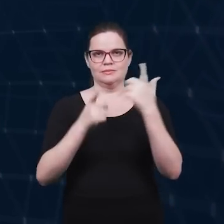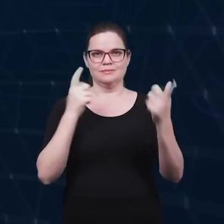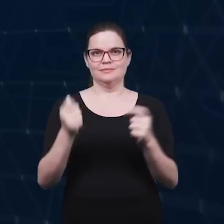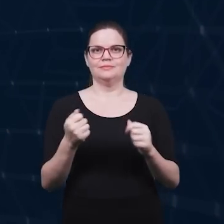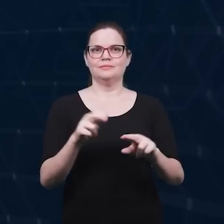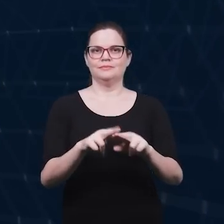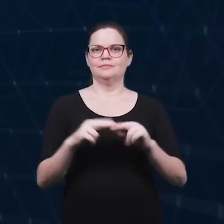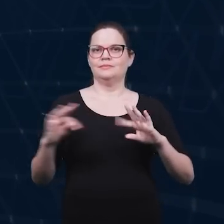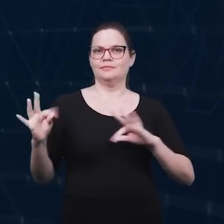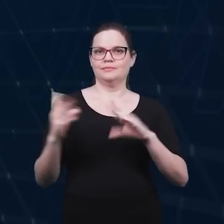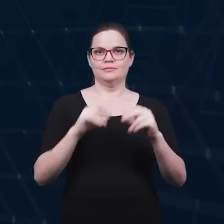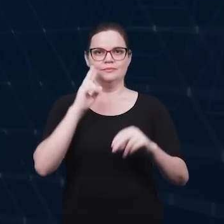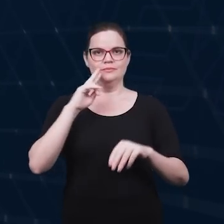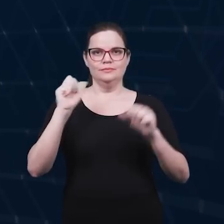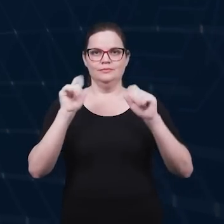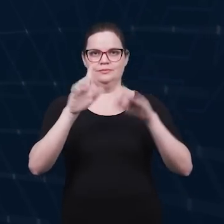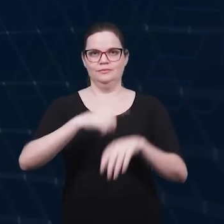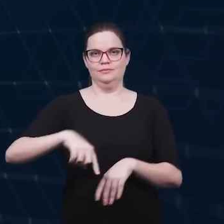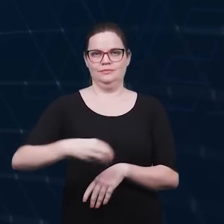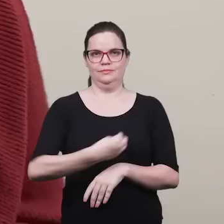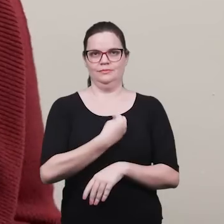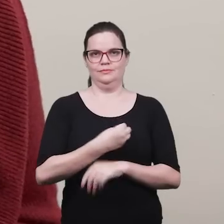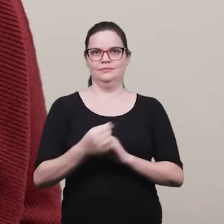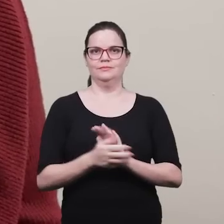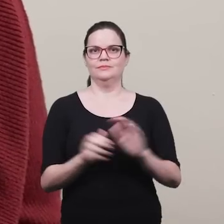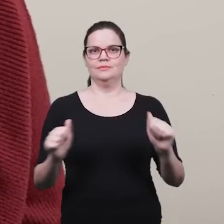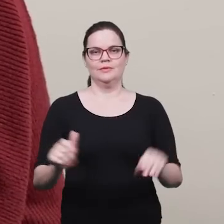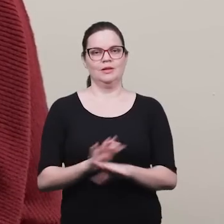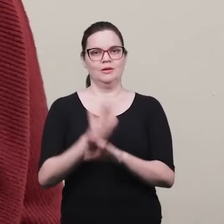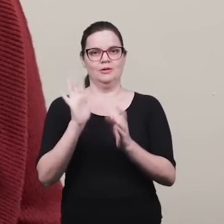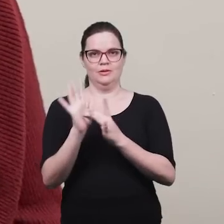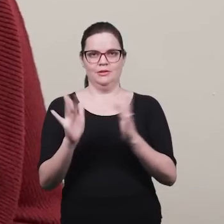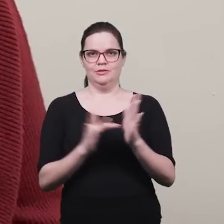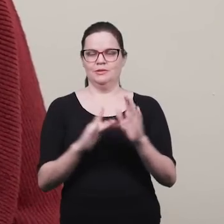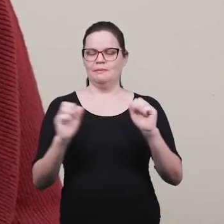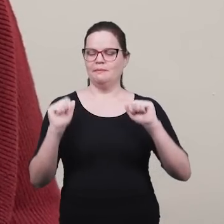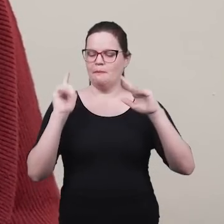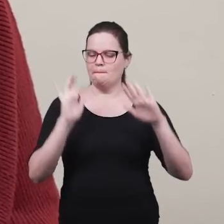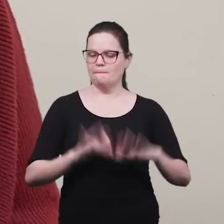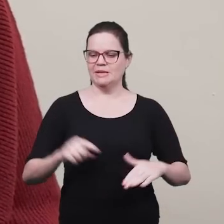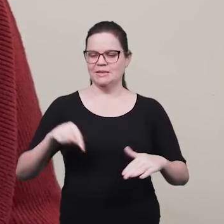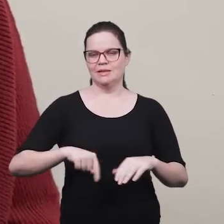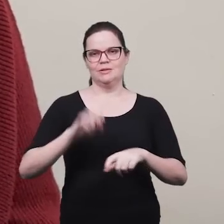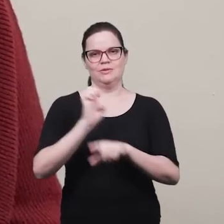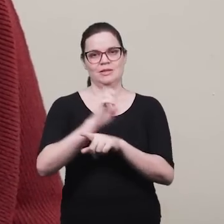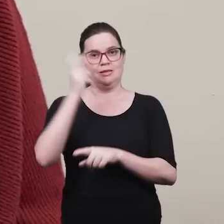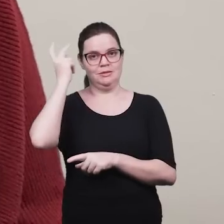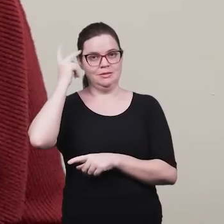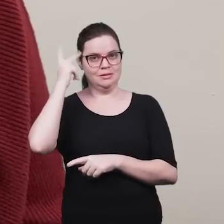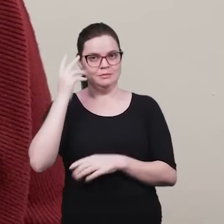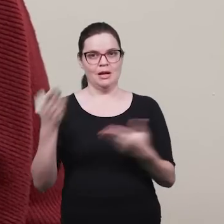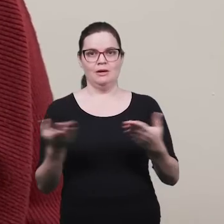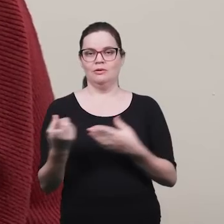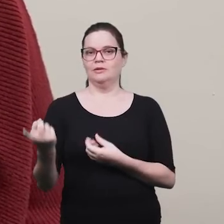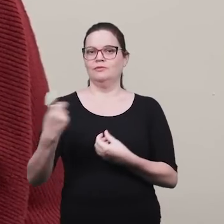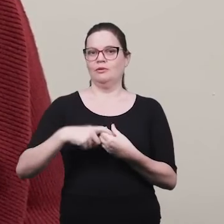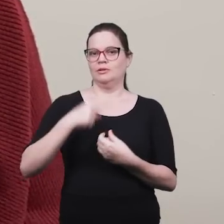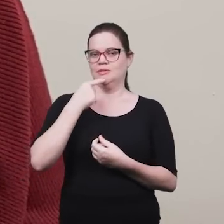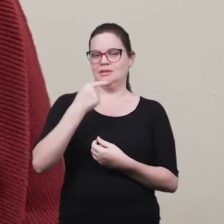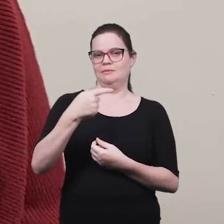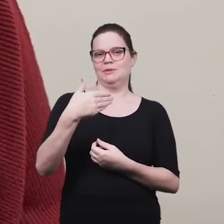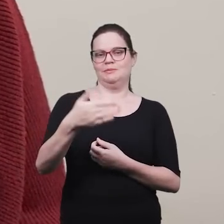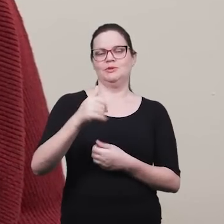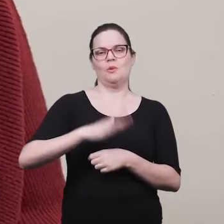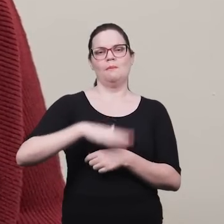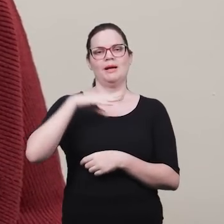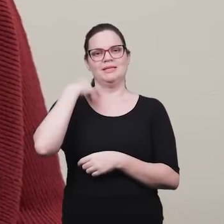do Senhor por tudo que tem feito em nosso meio. Glória a Jesus, grandes bênçãos tivemos aqui no estado de São Paulo e nós voltamos semana